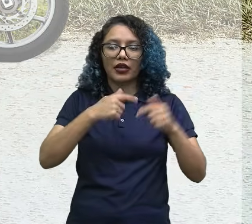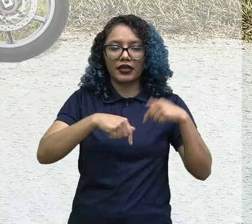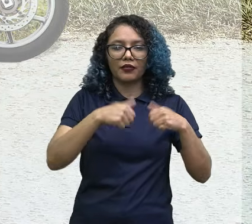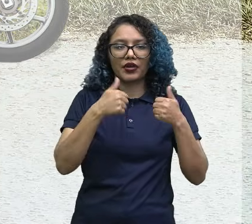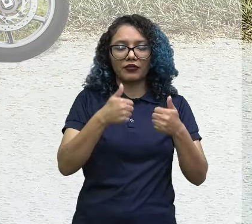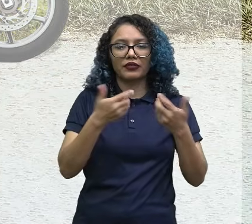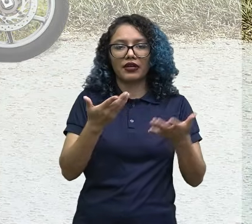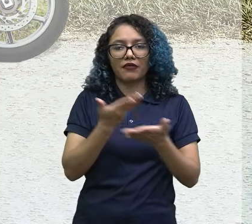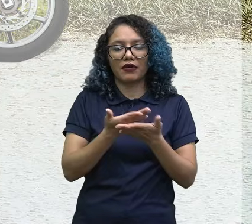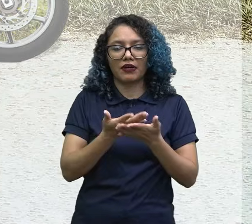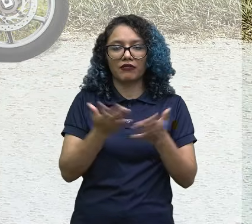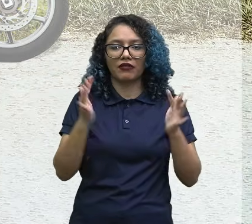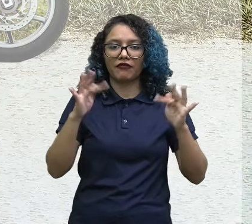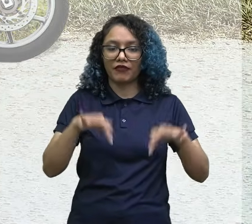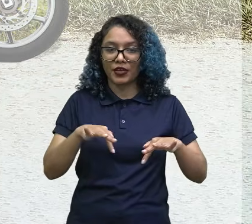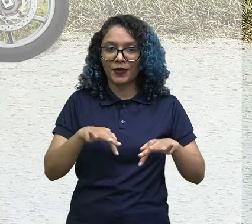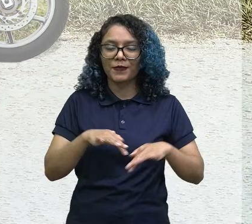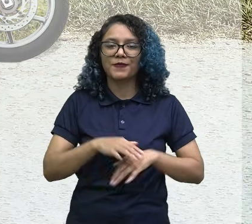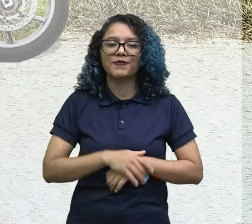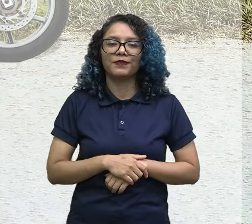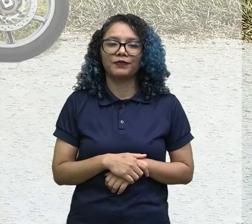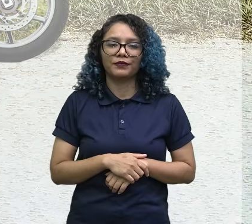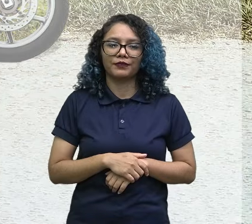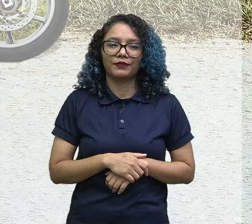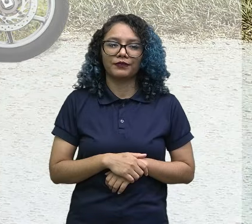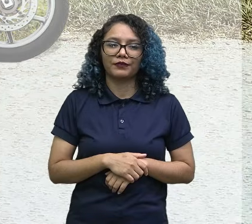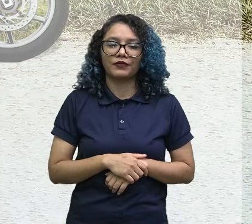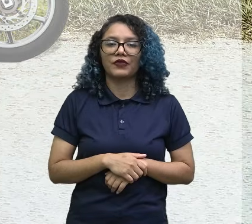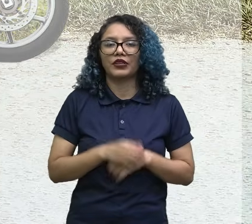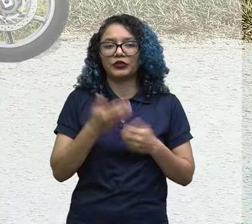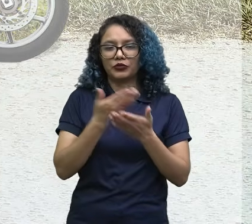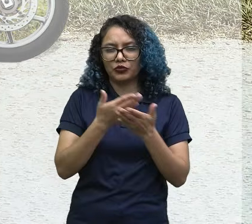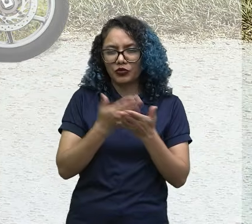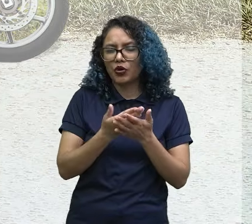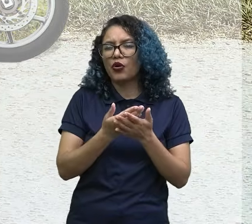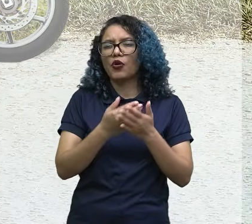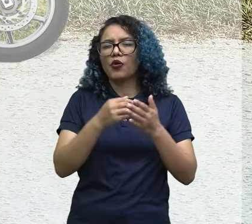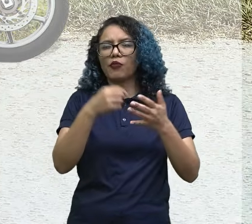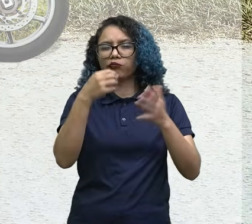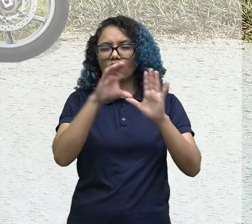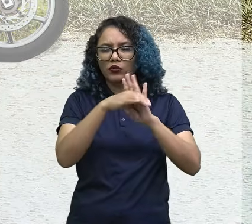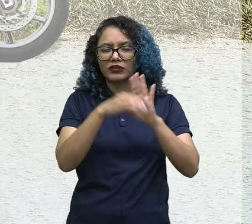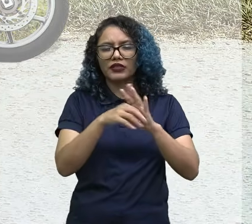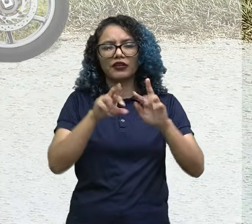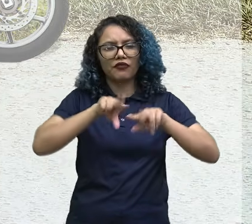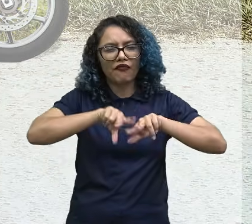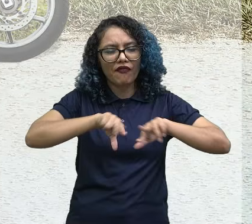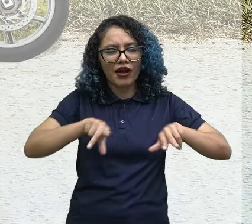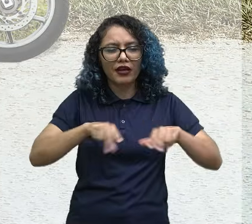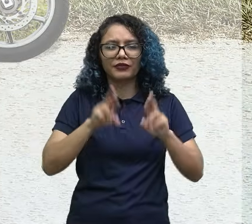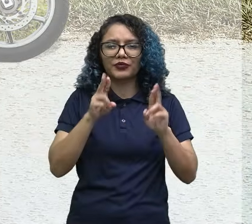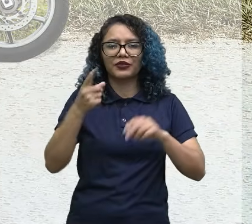aqui finalizamos a aula de hoje. Falamos de eletrólise, de galvanização. Espero